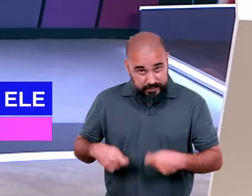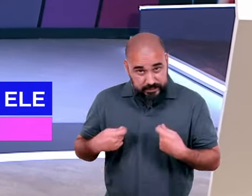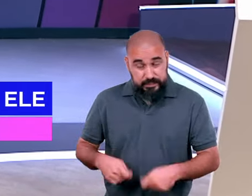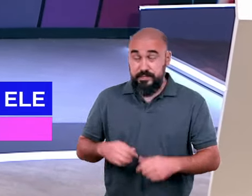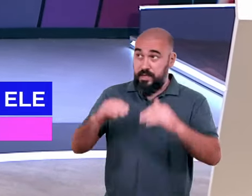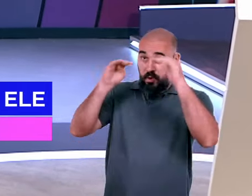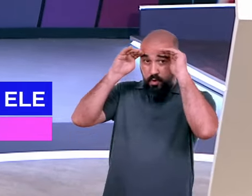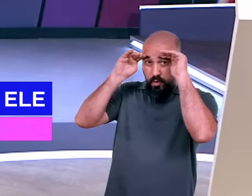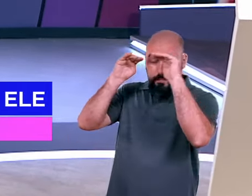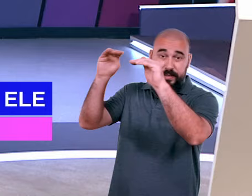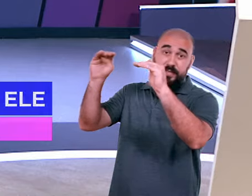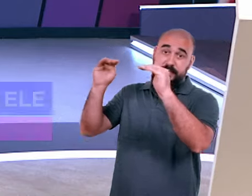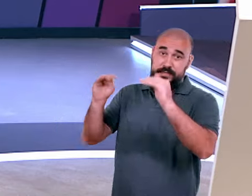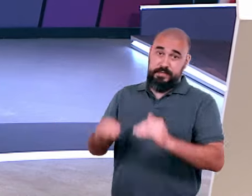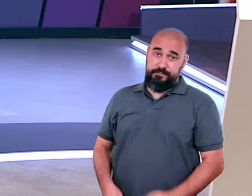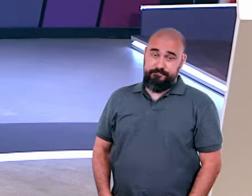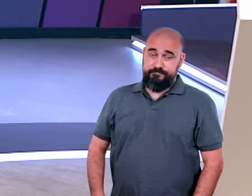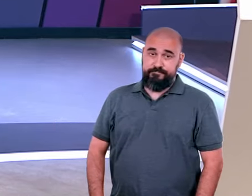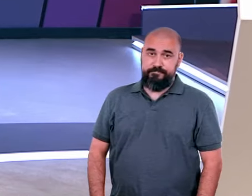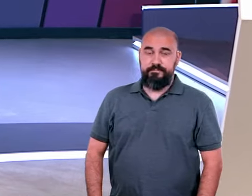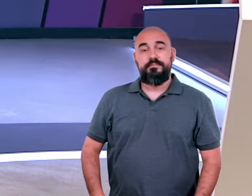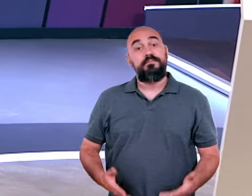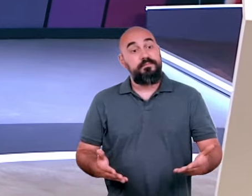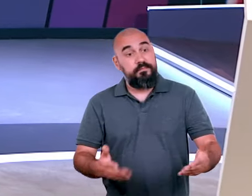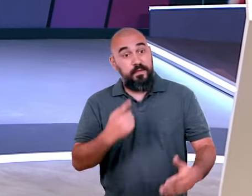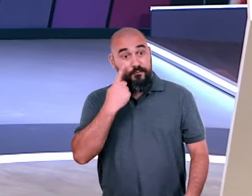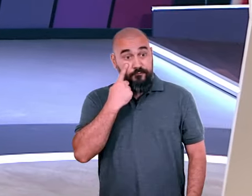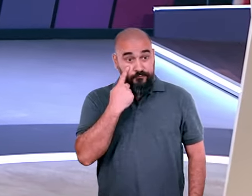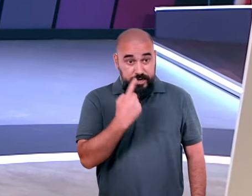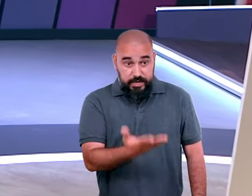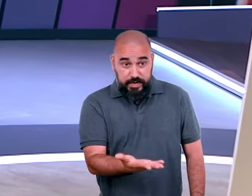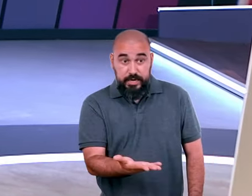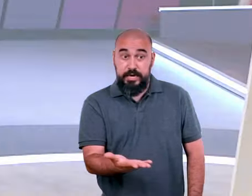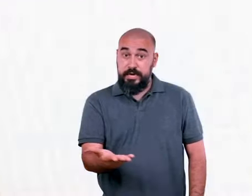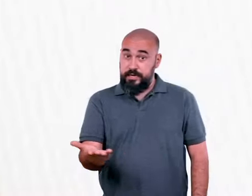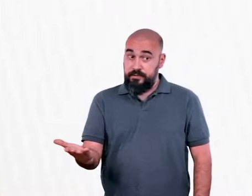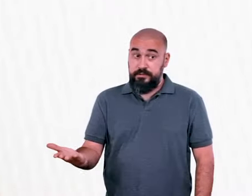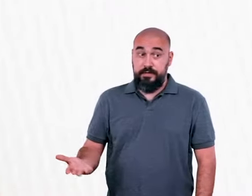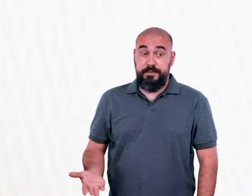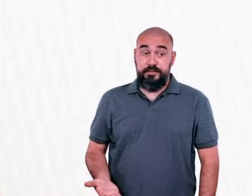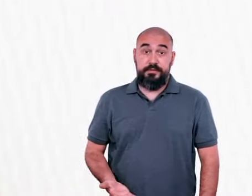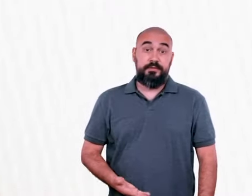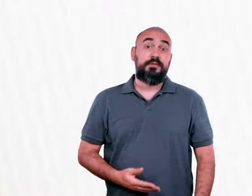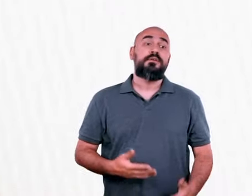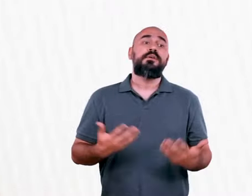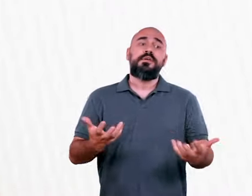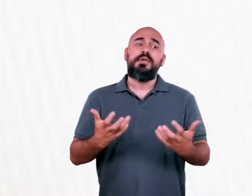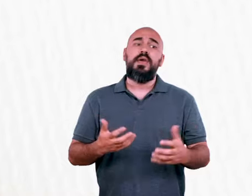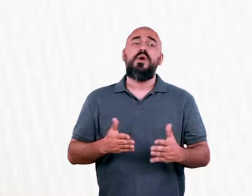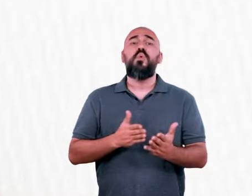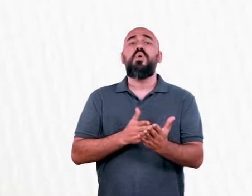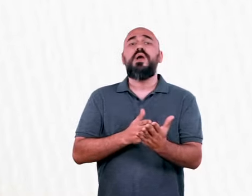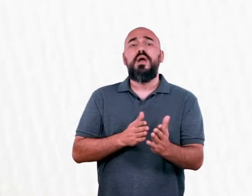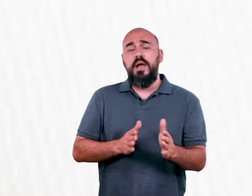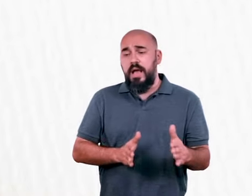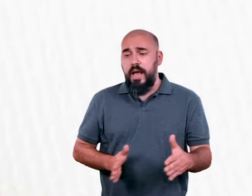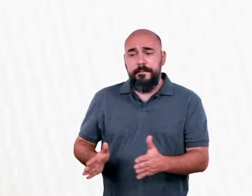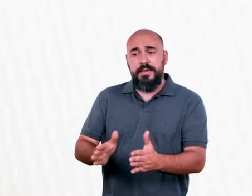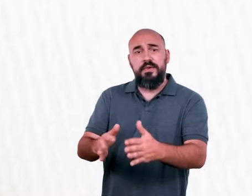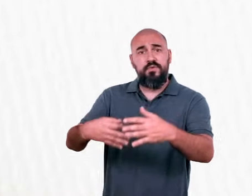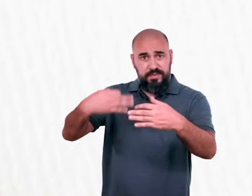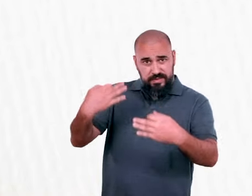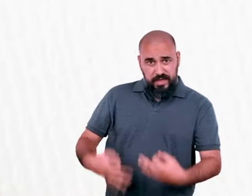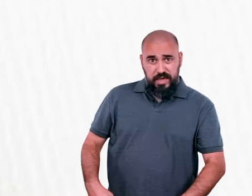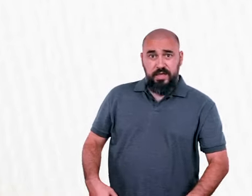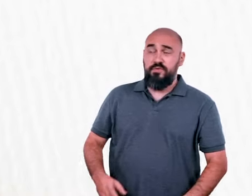Senhor. Diante disso, se você quer o caminho de Deus, você precisa